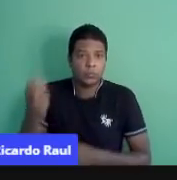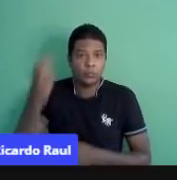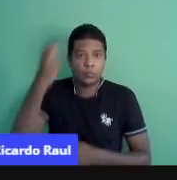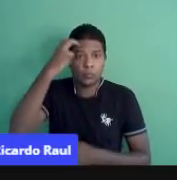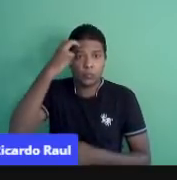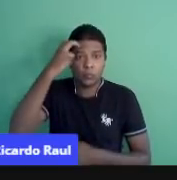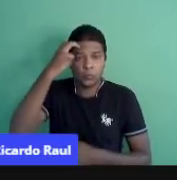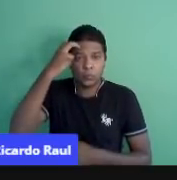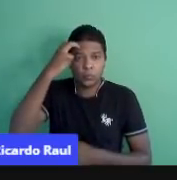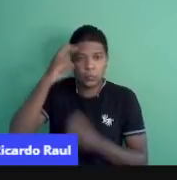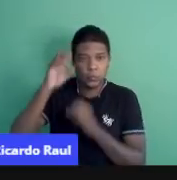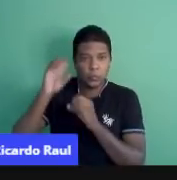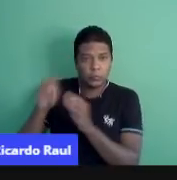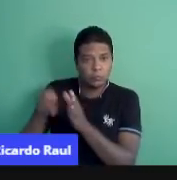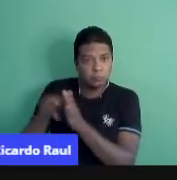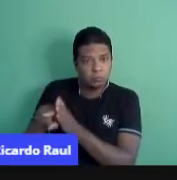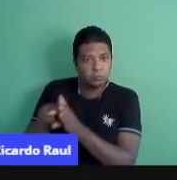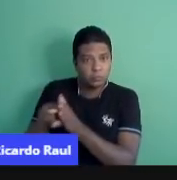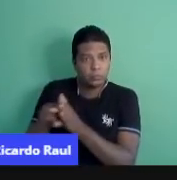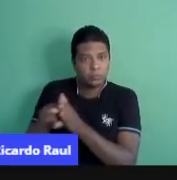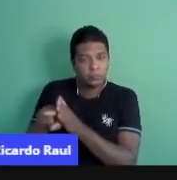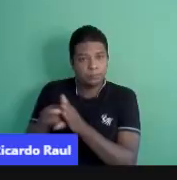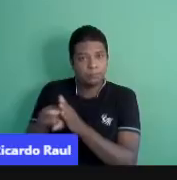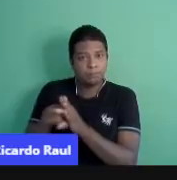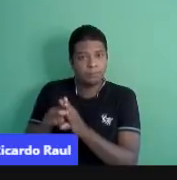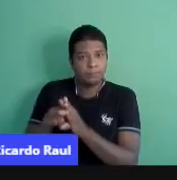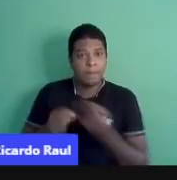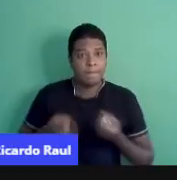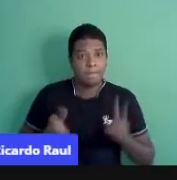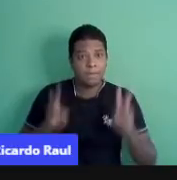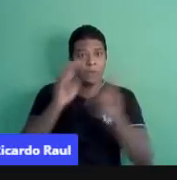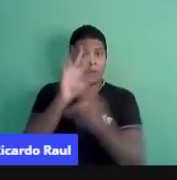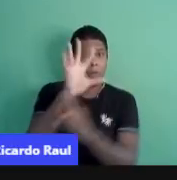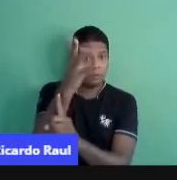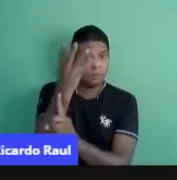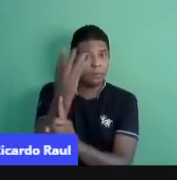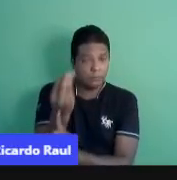essa valorização da arte, fez esse descobrimento da arte